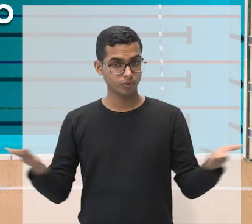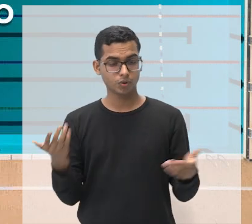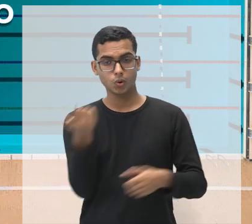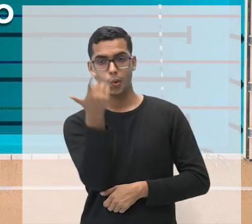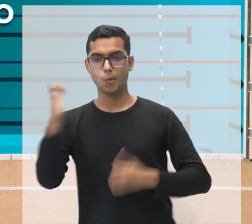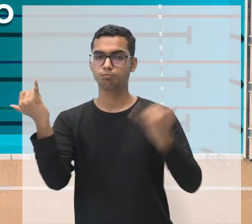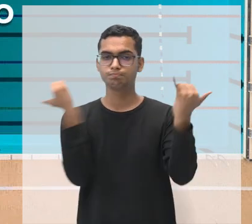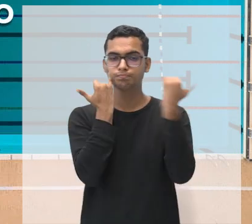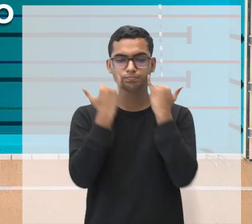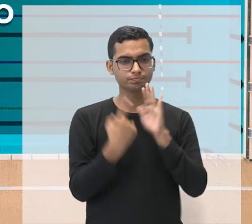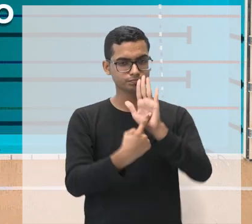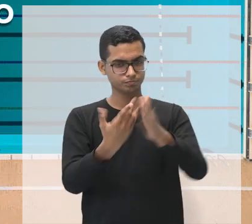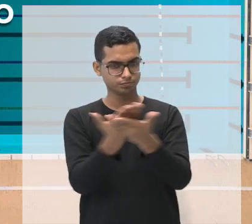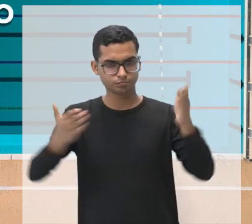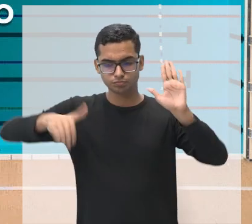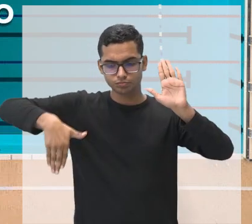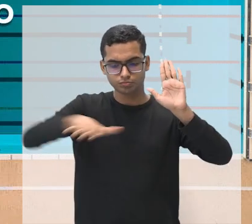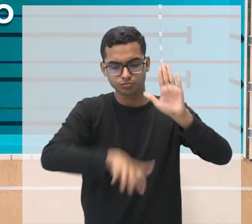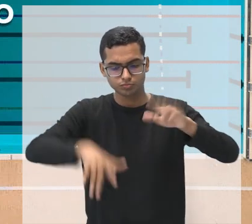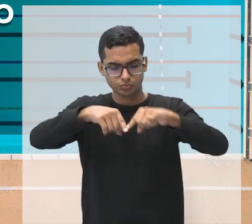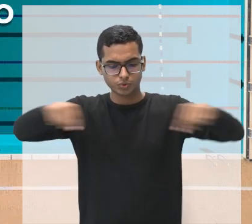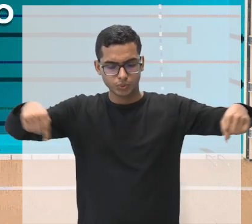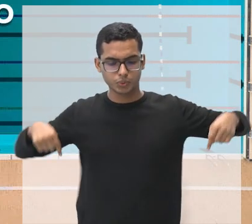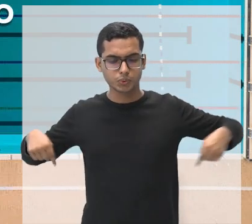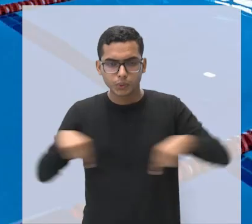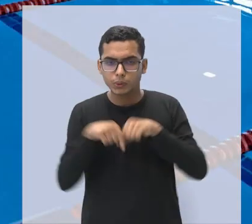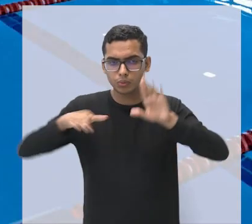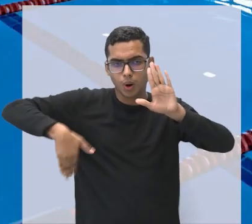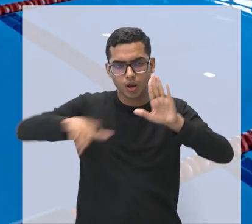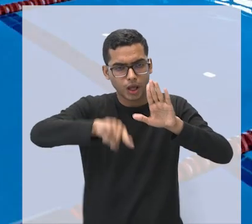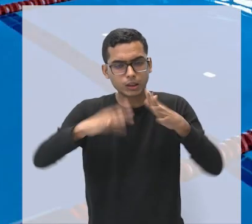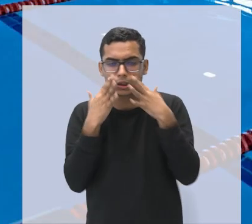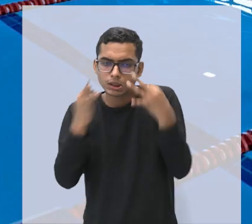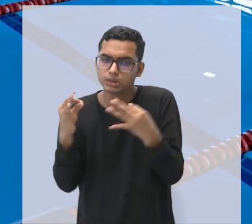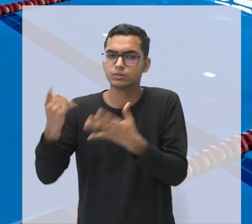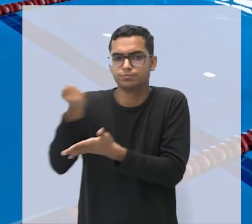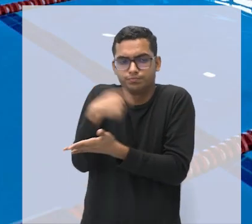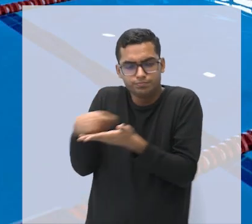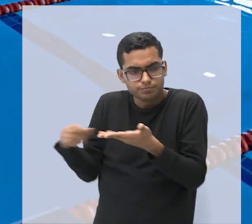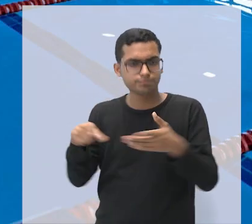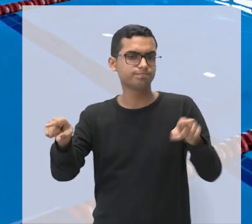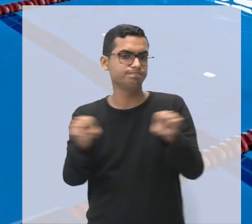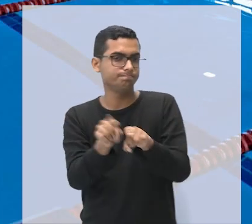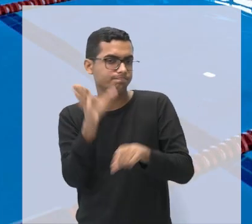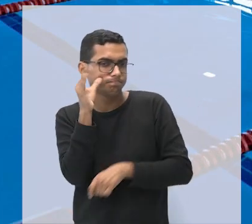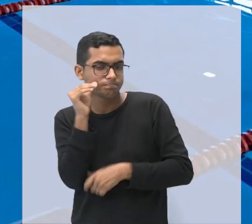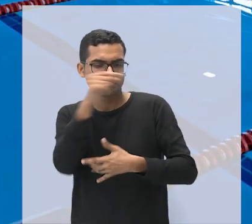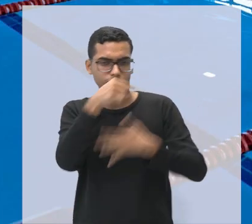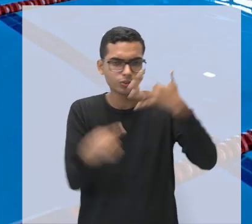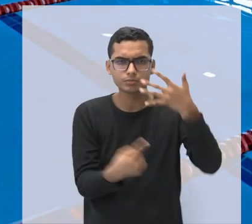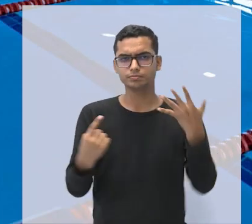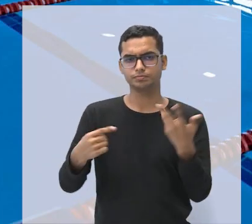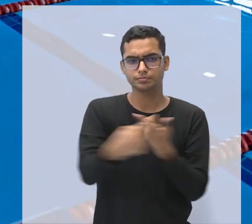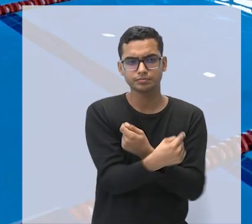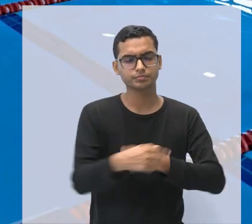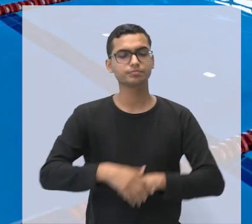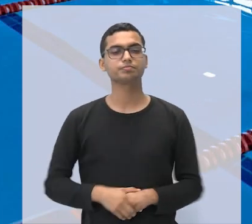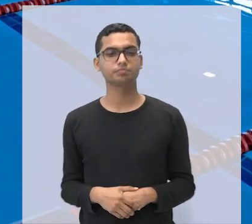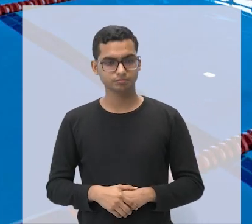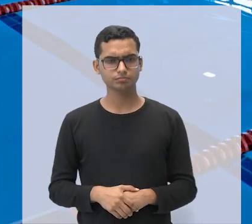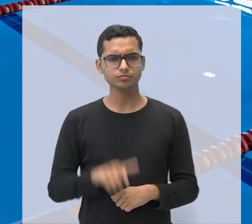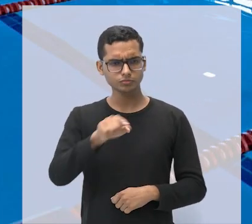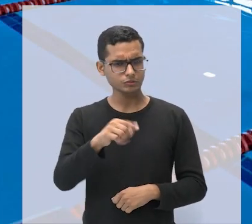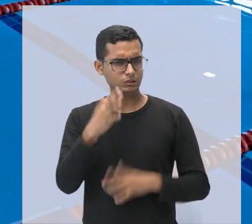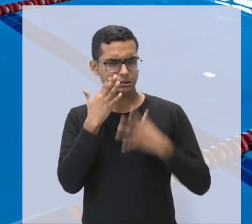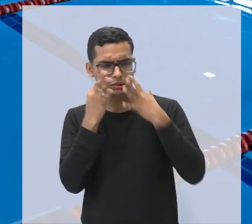algumas informações para vocês e essas informações eu quero que vocês anotem, na verdade são curiosidades. Anotem aquelas